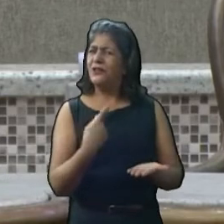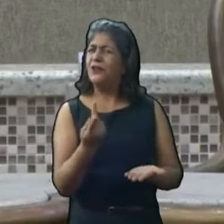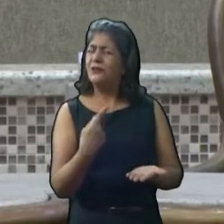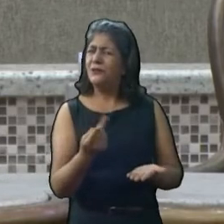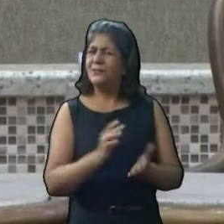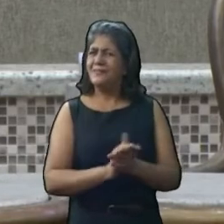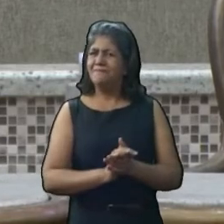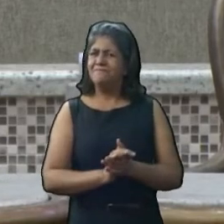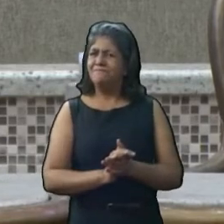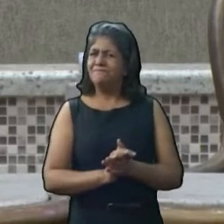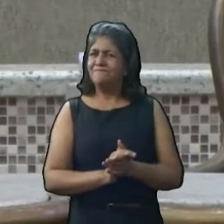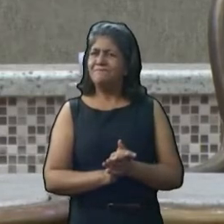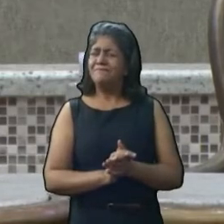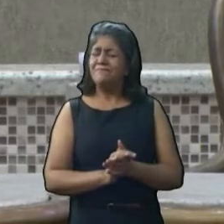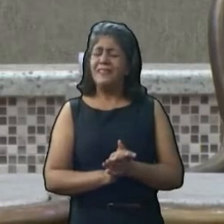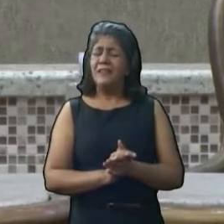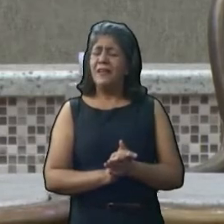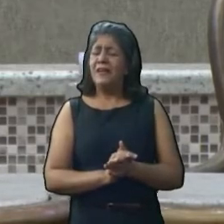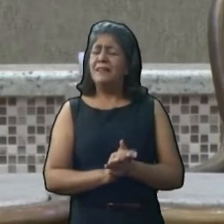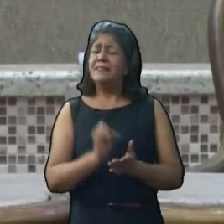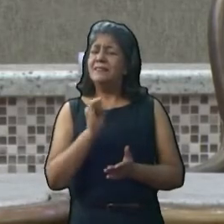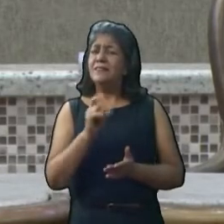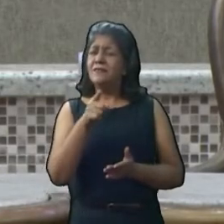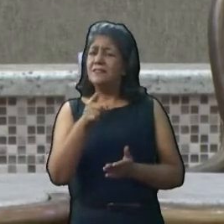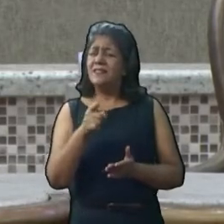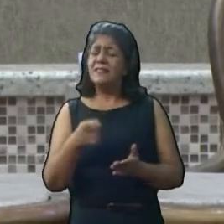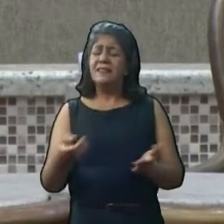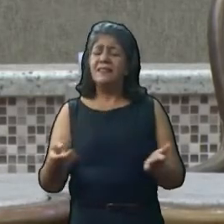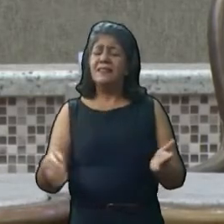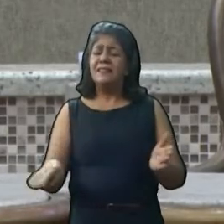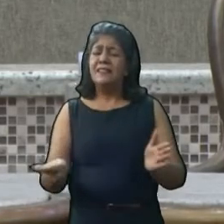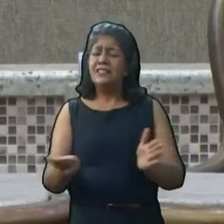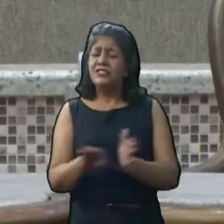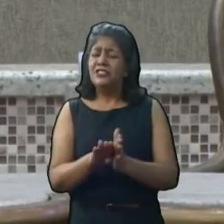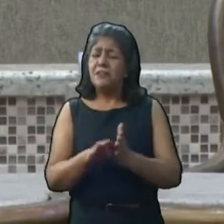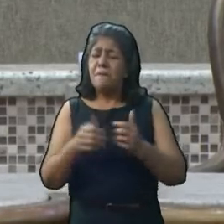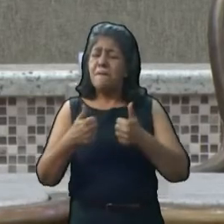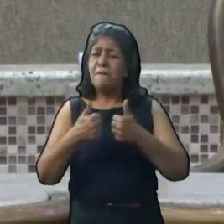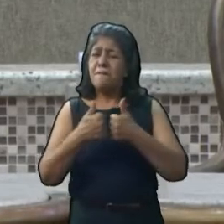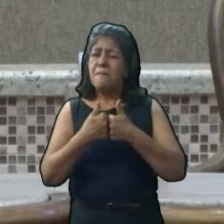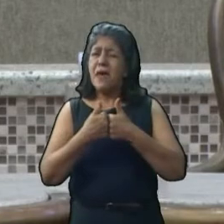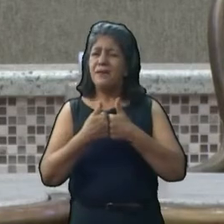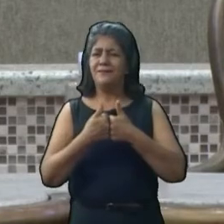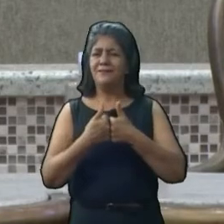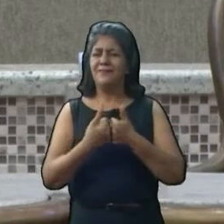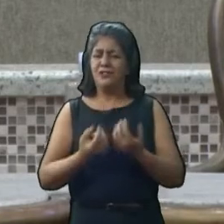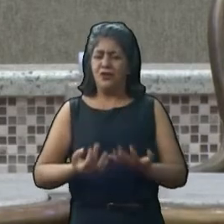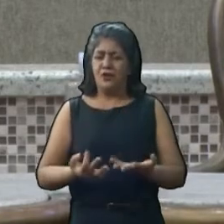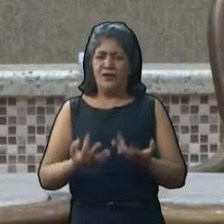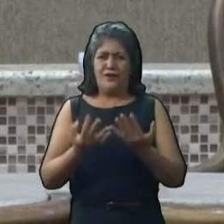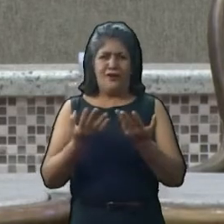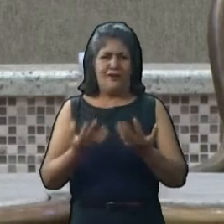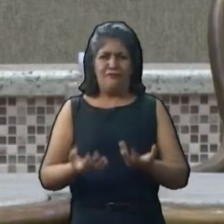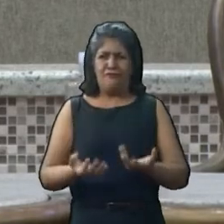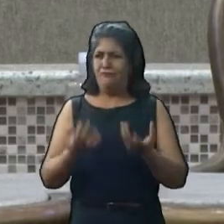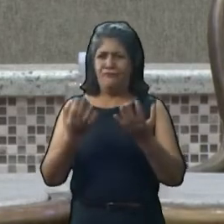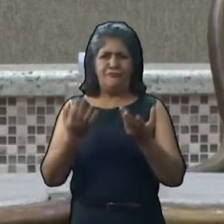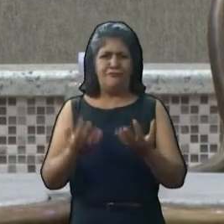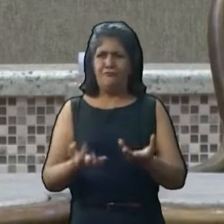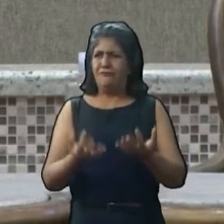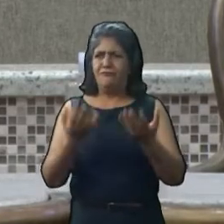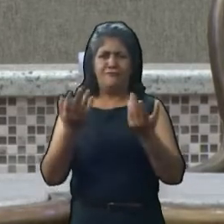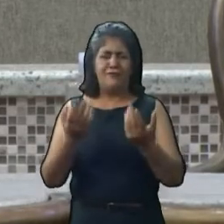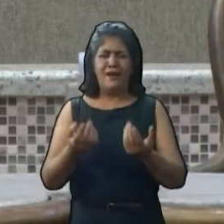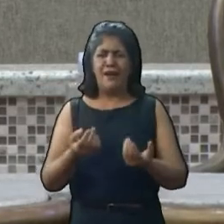quando ele chegou perto daquela sarça que ardia de maneira sobrenatural sem que alguém colocasse fogo naquela sarça que